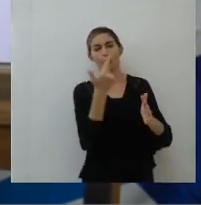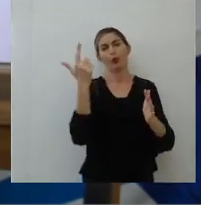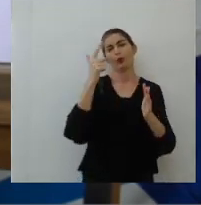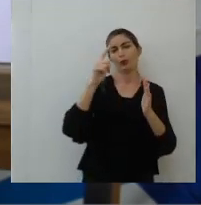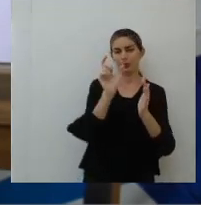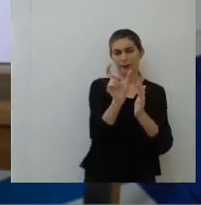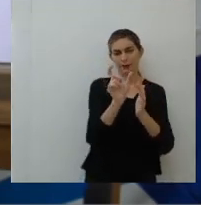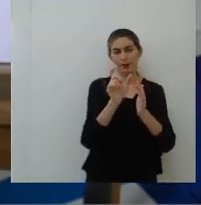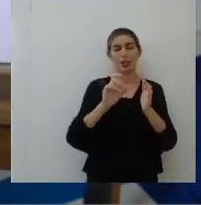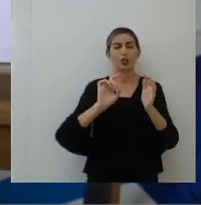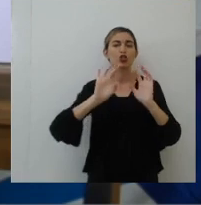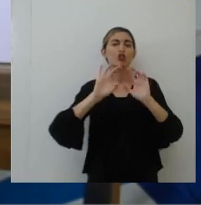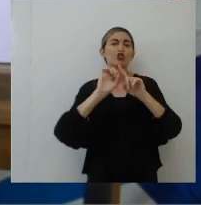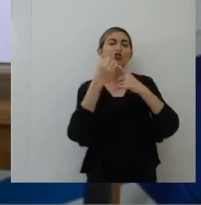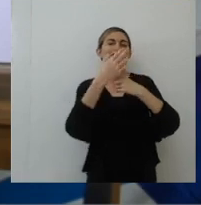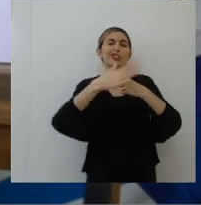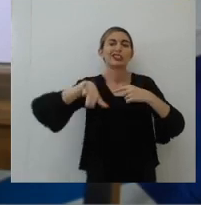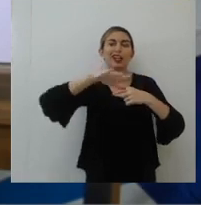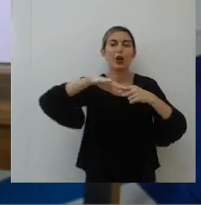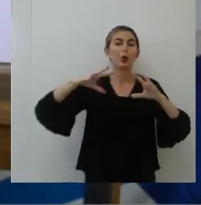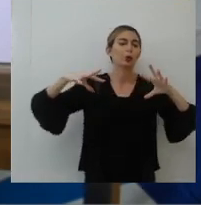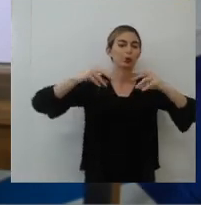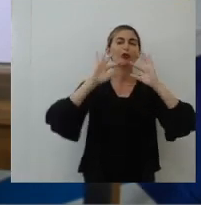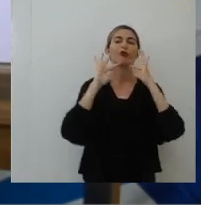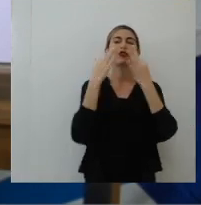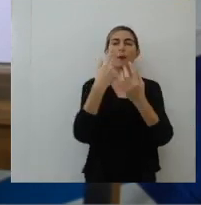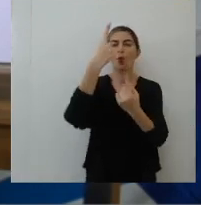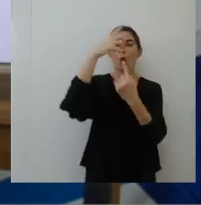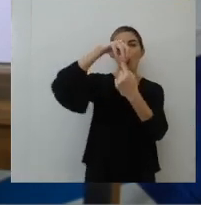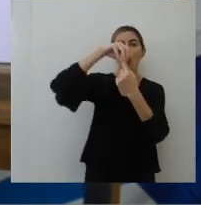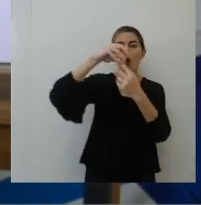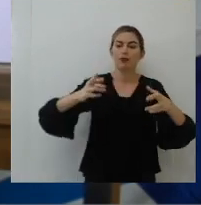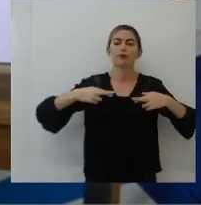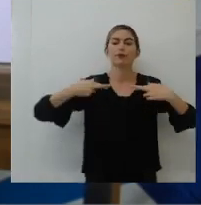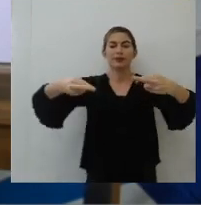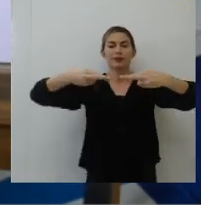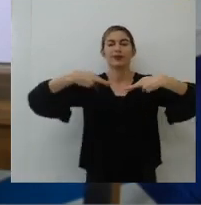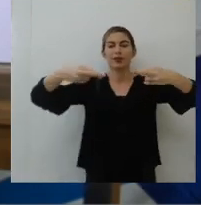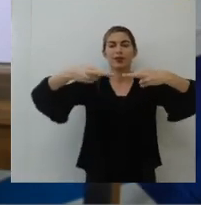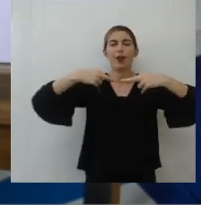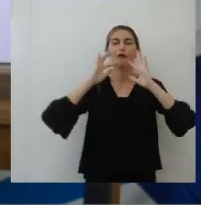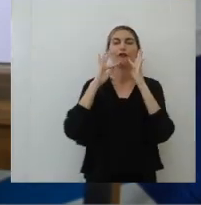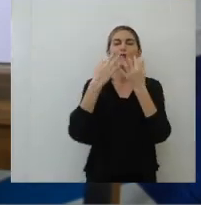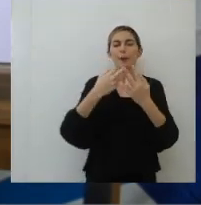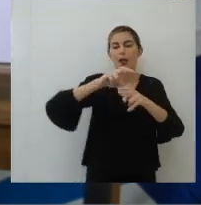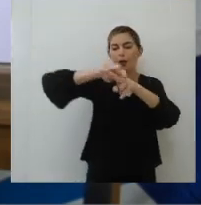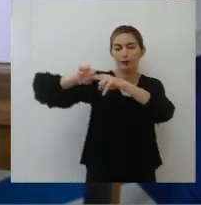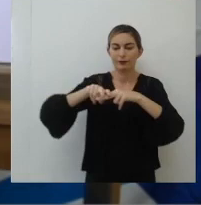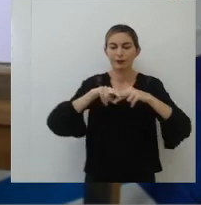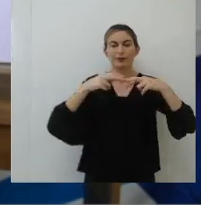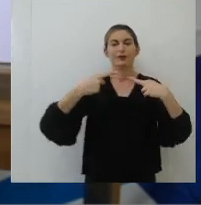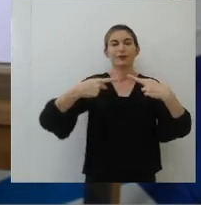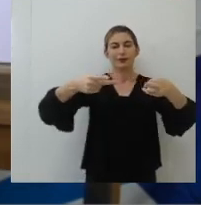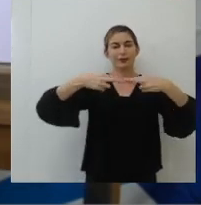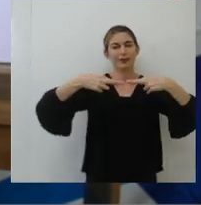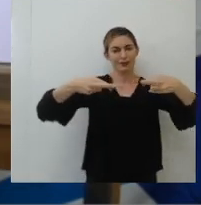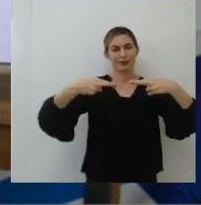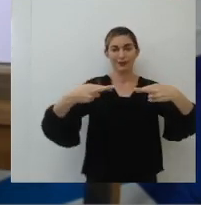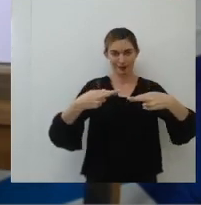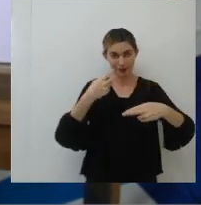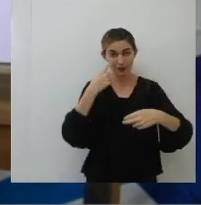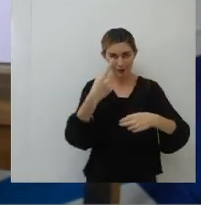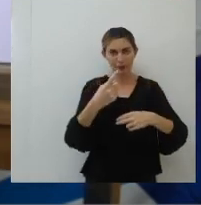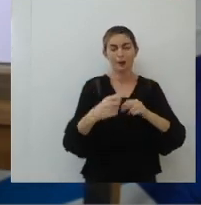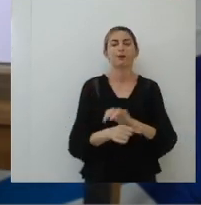ali, ó, socializada. Uma rede para todo mundo. Perceba, então é uma charge, entendeu? Crítico. Vamos para a